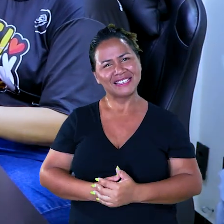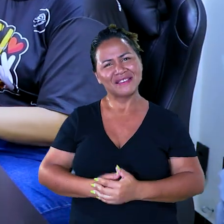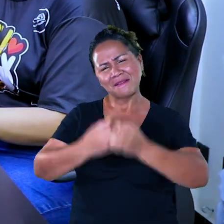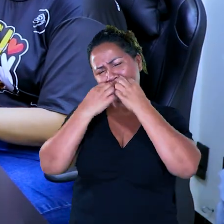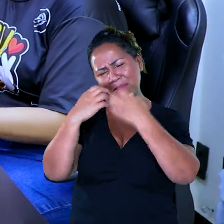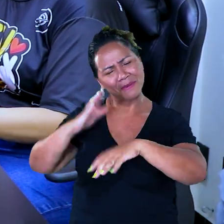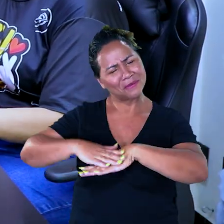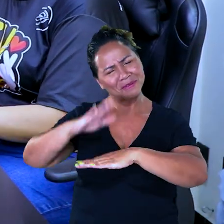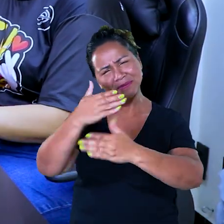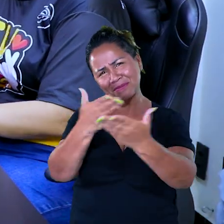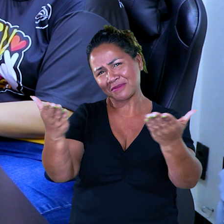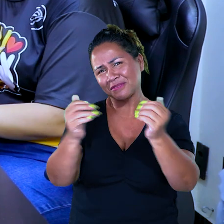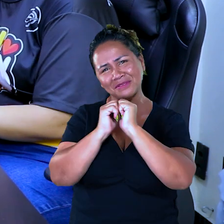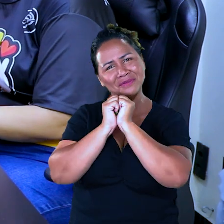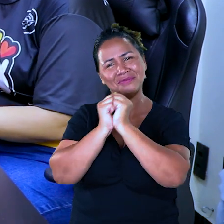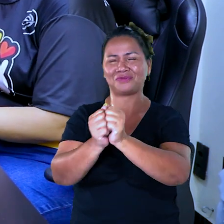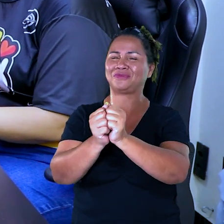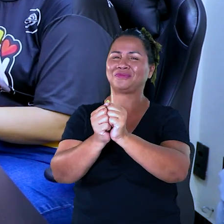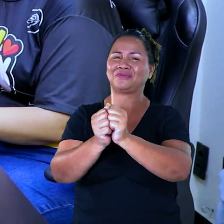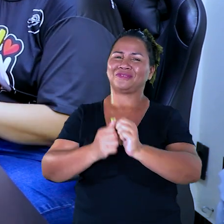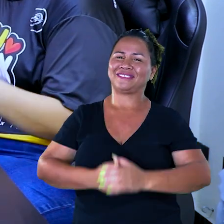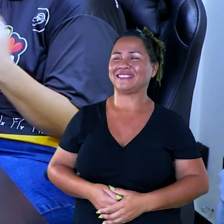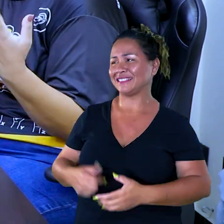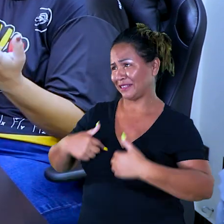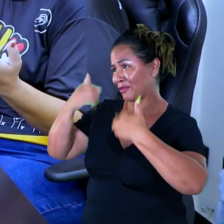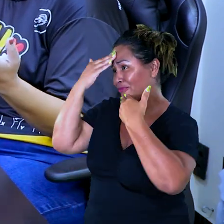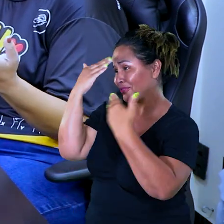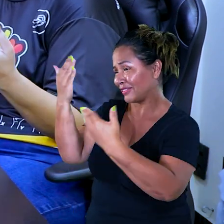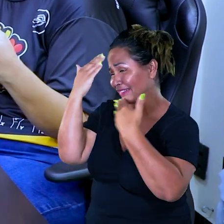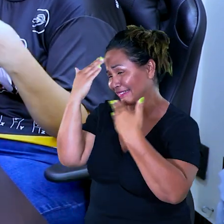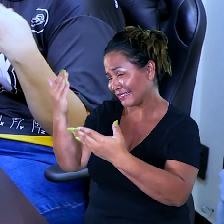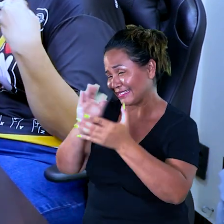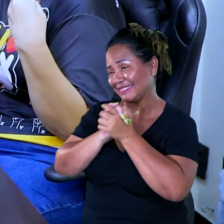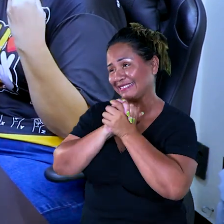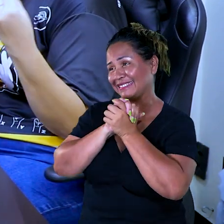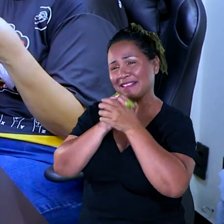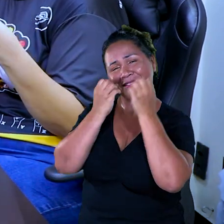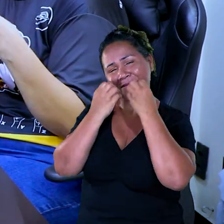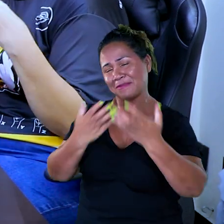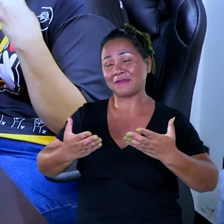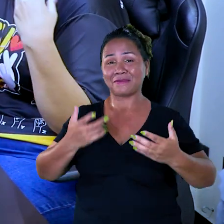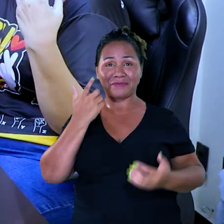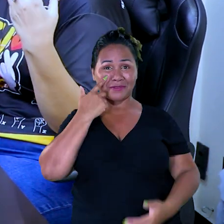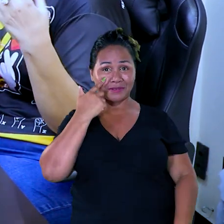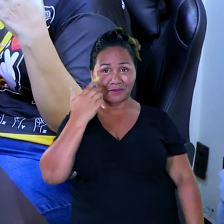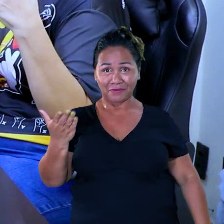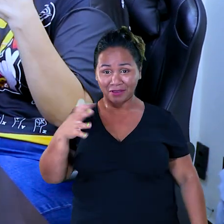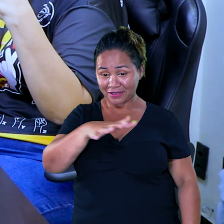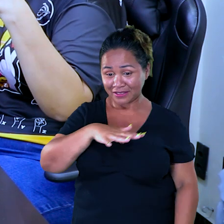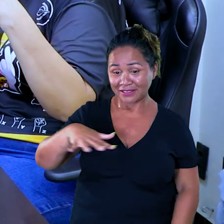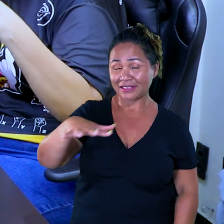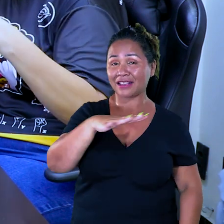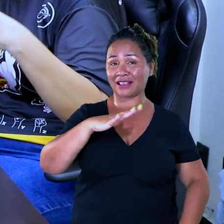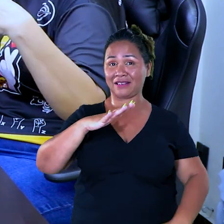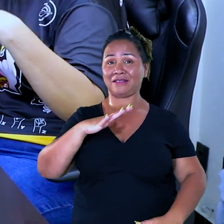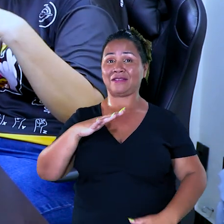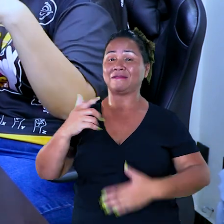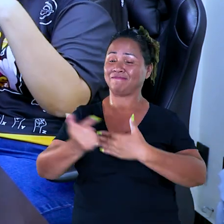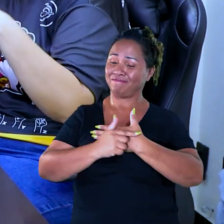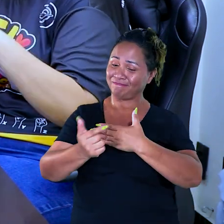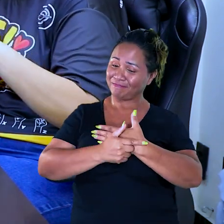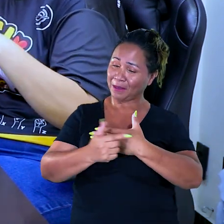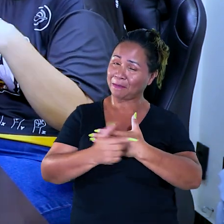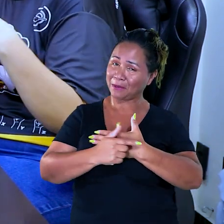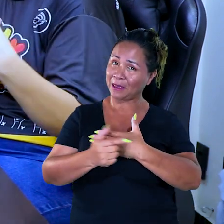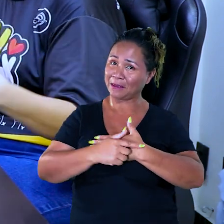gente? Não precisa. Que gostoso, viu? A gente tem várias funções papéis dentro